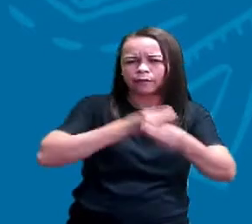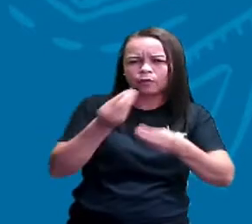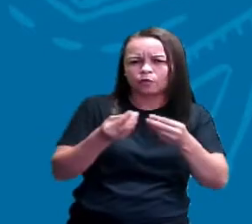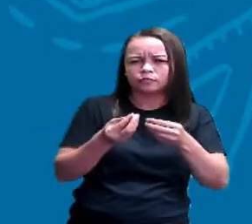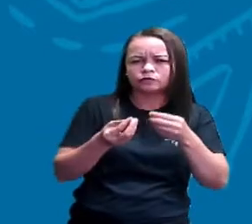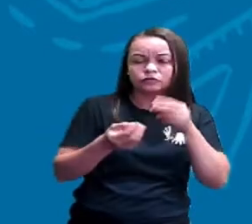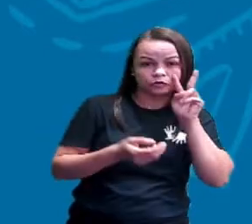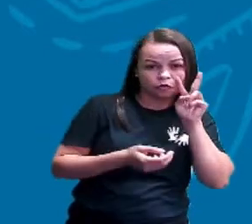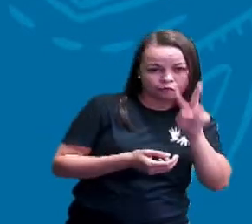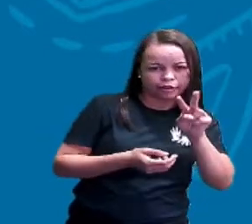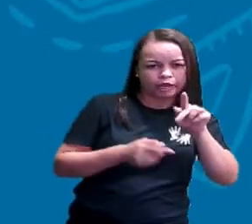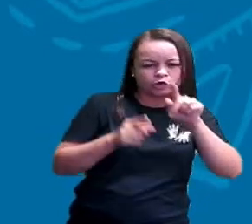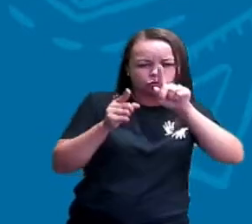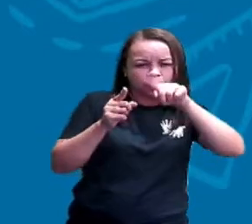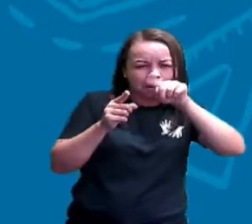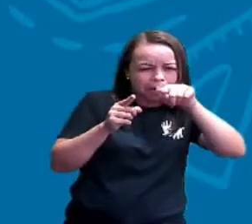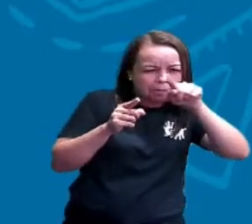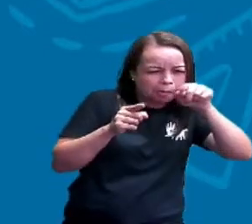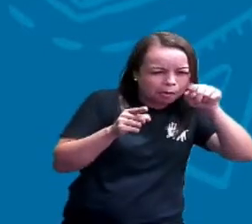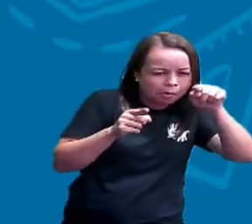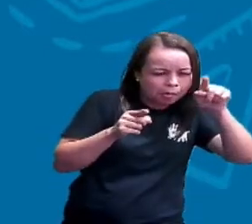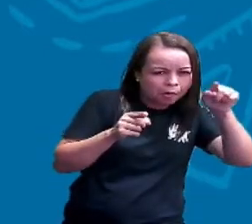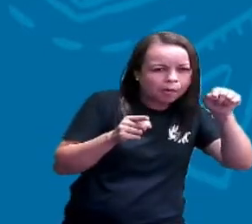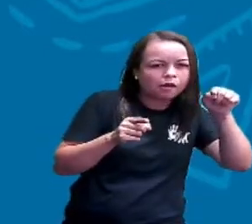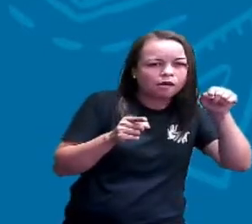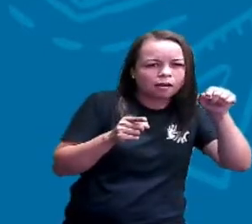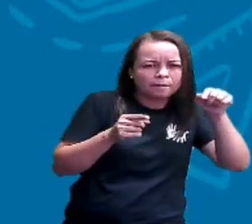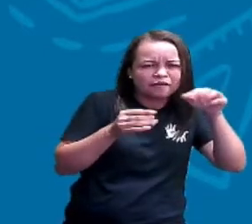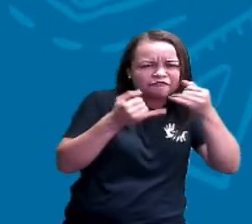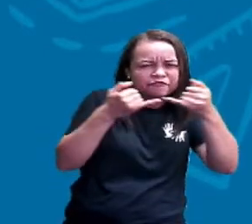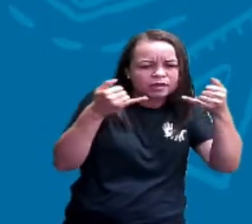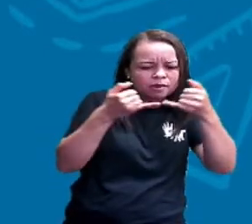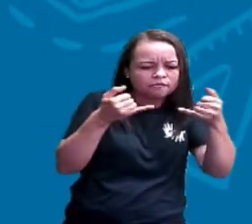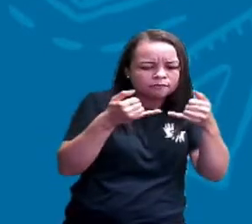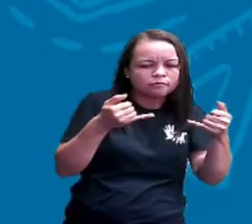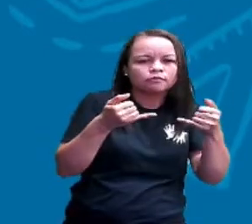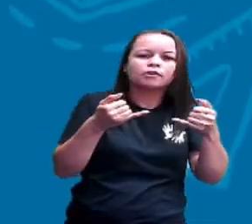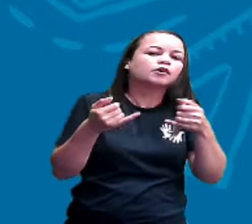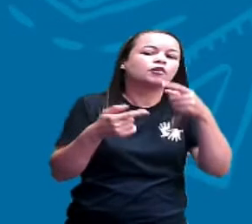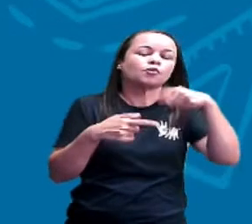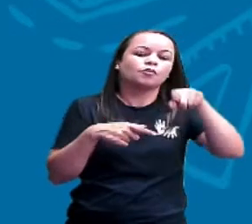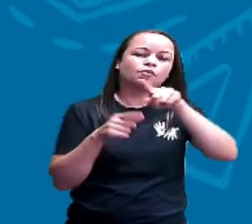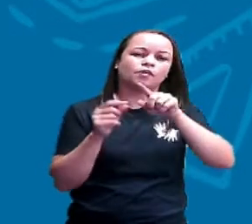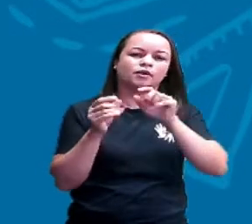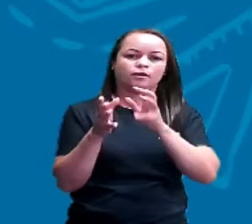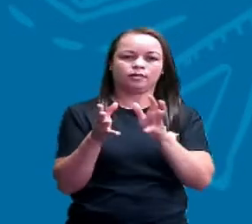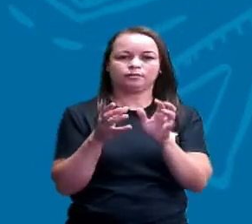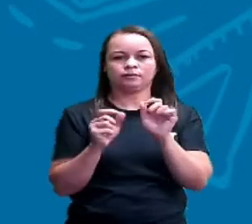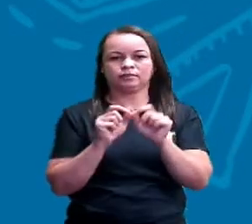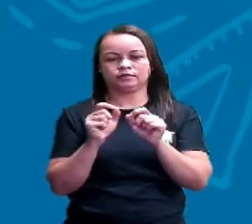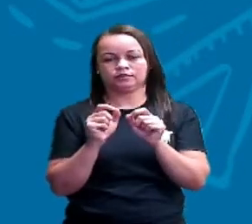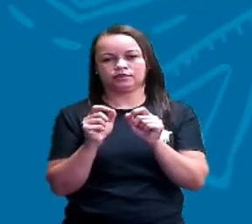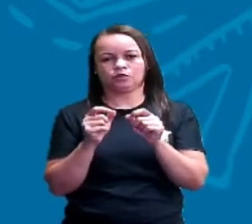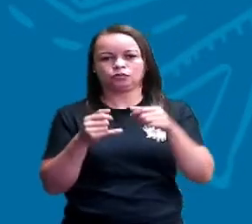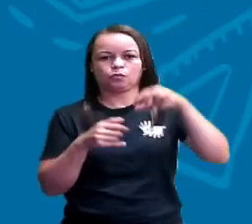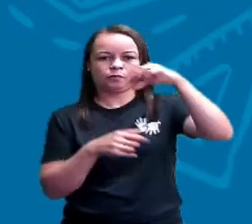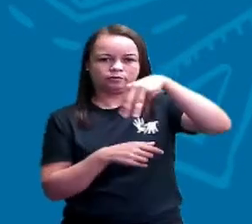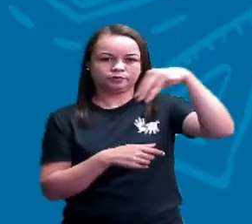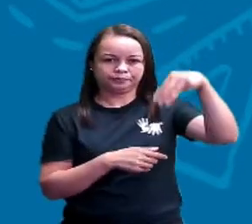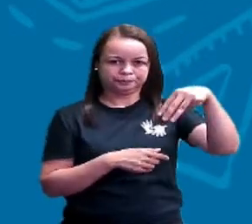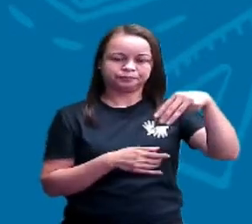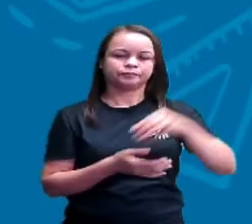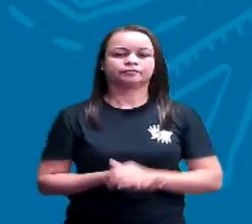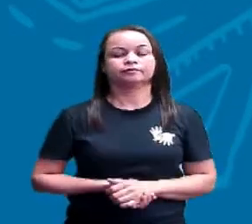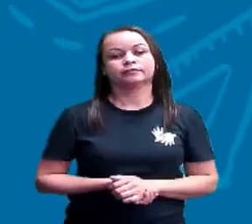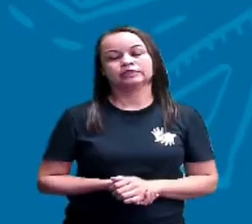fininhos? Esse tracinho aí é a espessura, é a medição do milímetro. Então, vejam,